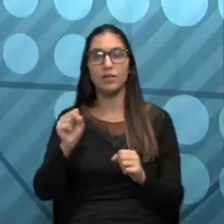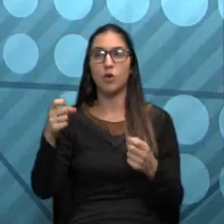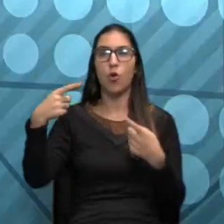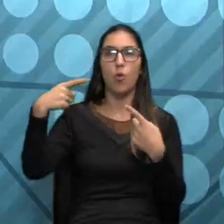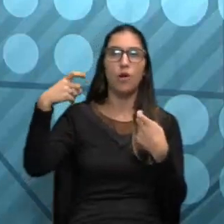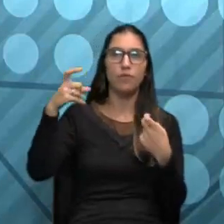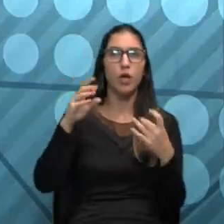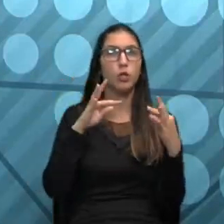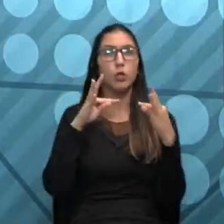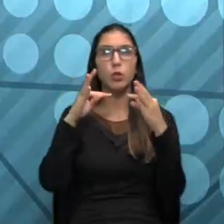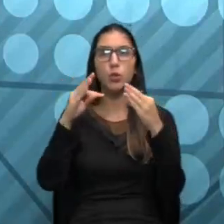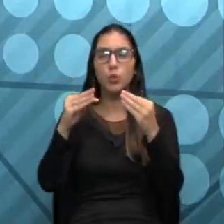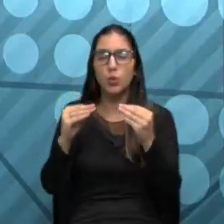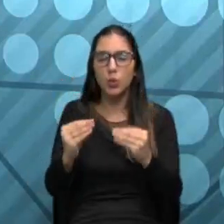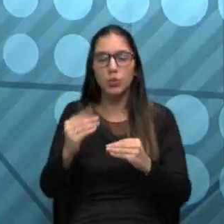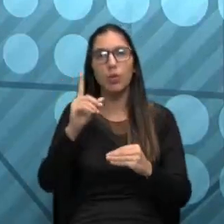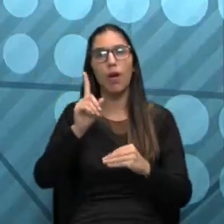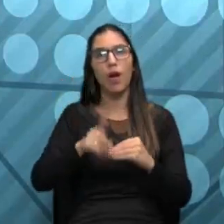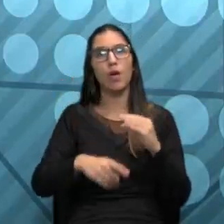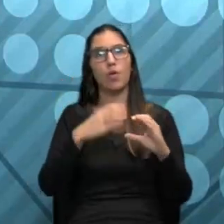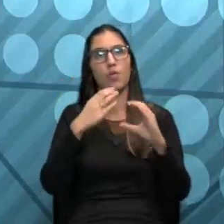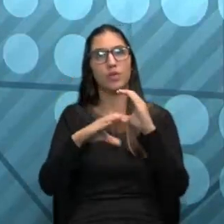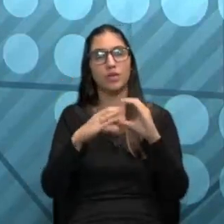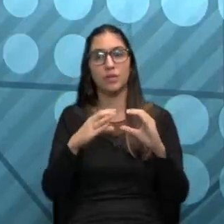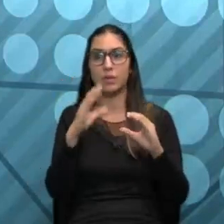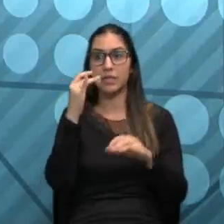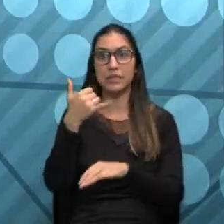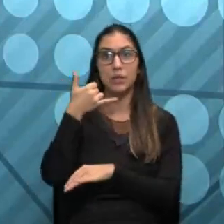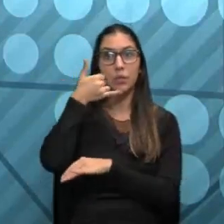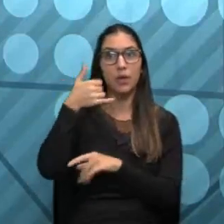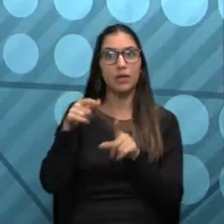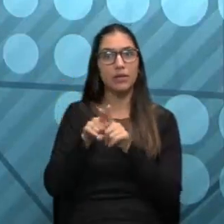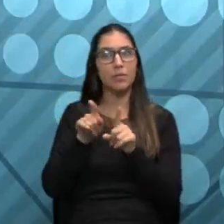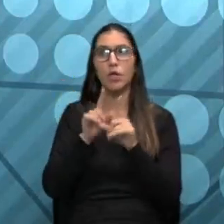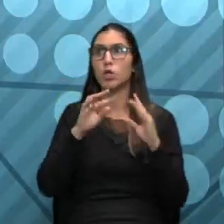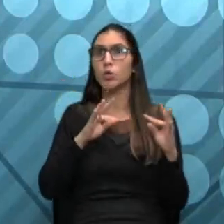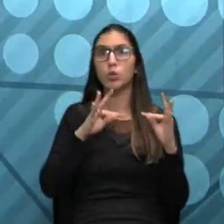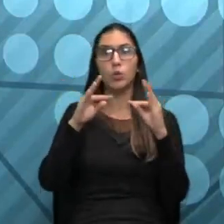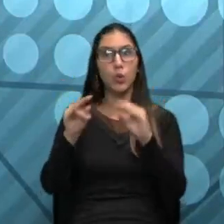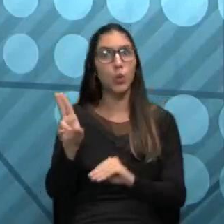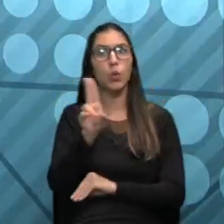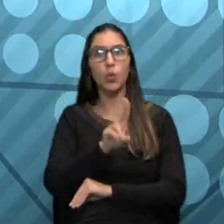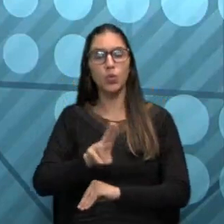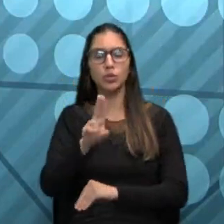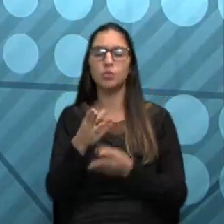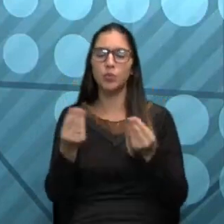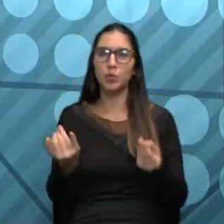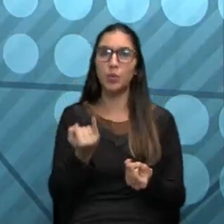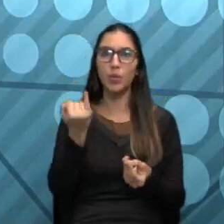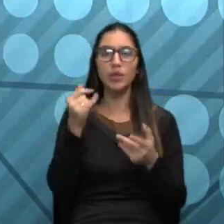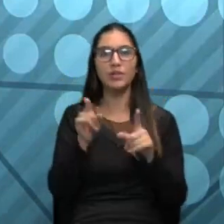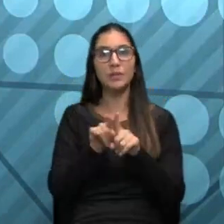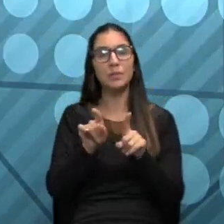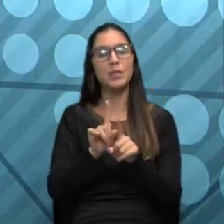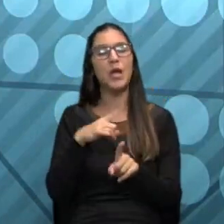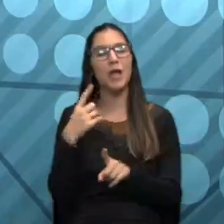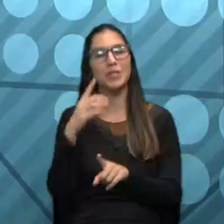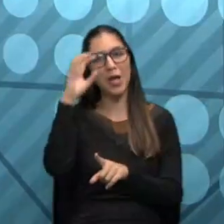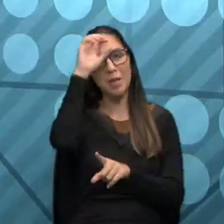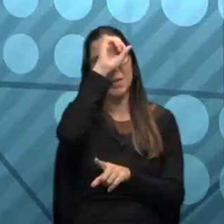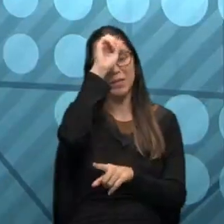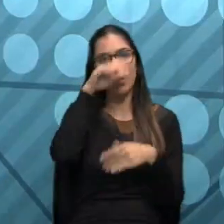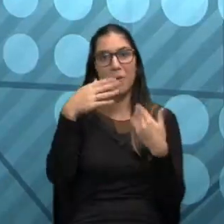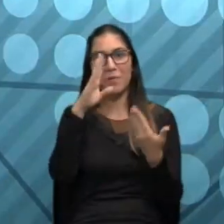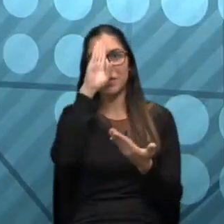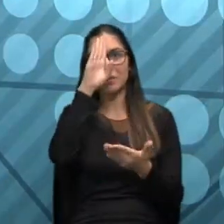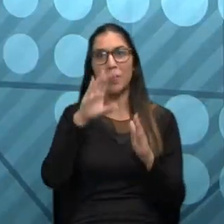tudo é comunicação sem fio. Celular também, que é uma comunicação sem fio que todo mundo utiliza, muito importante. É isso que a gente vai aprender os